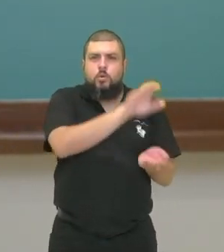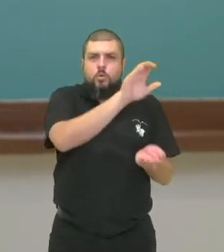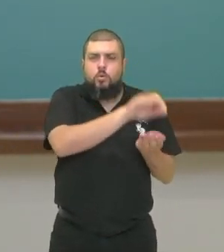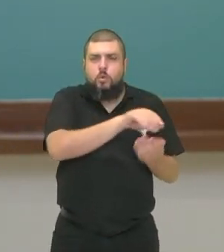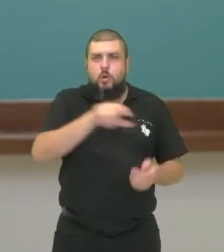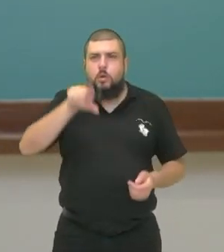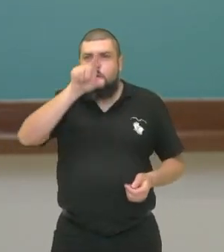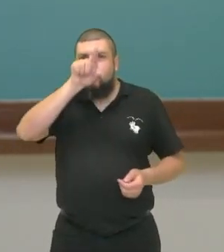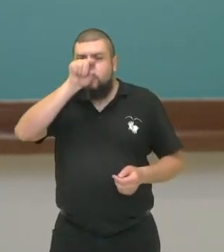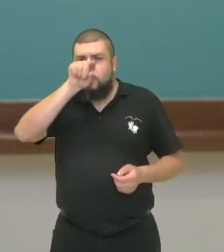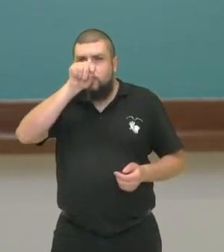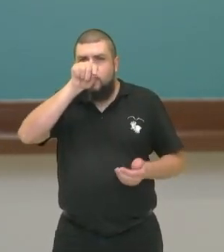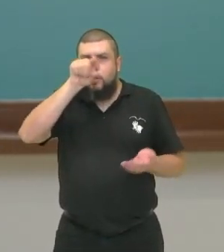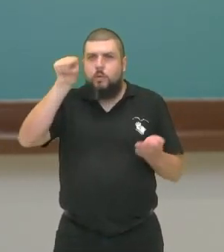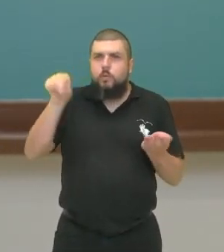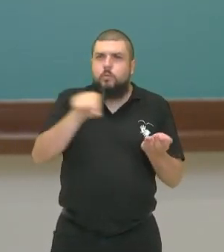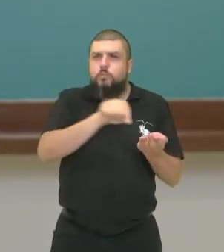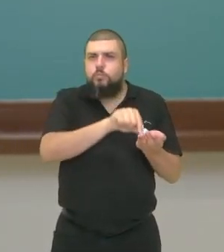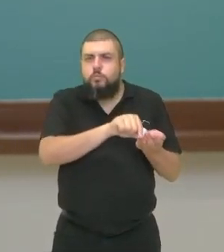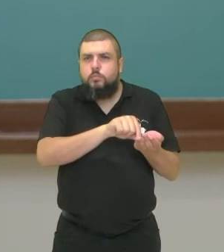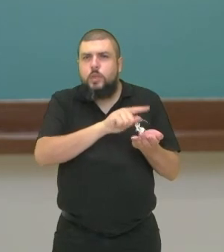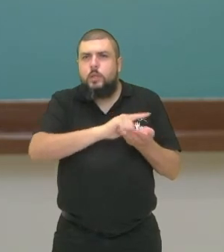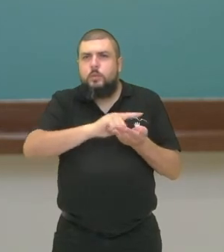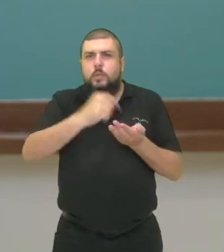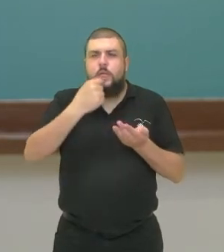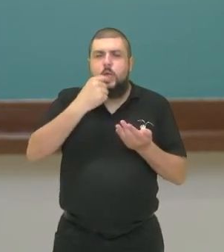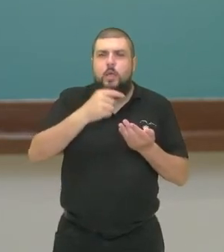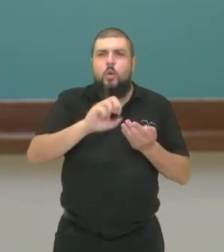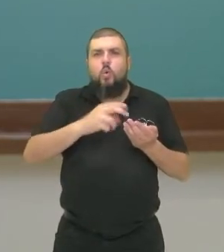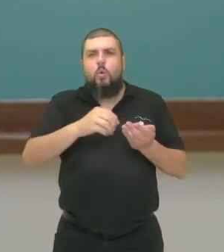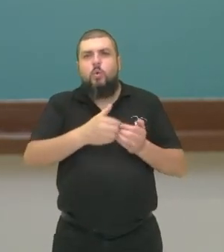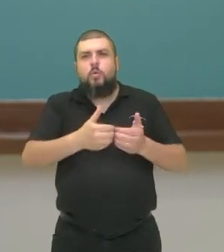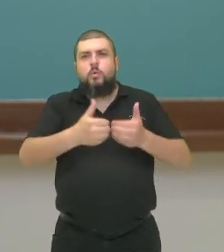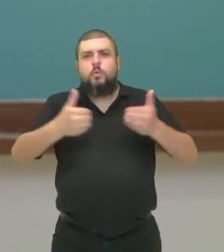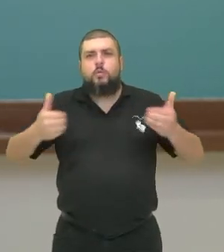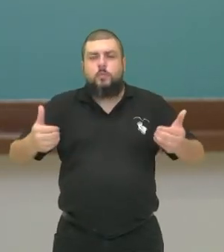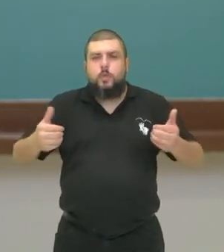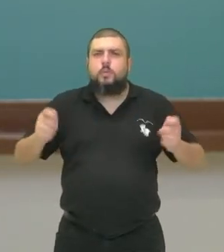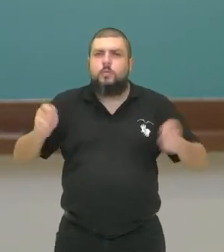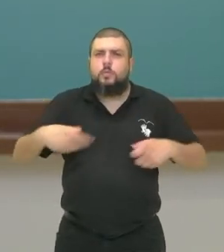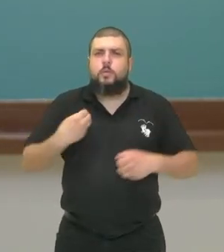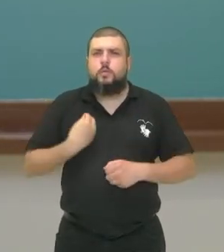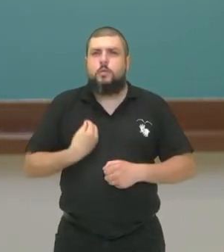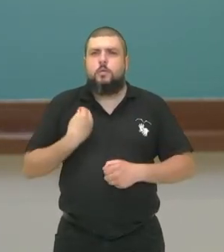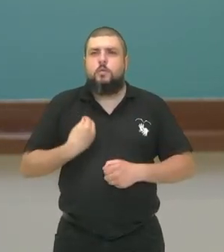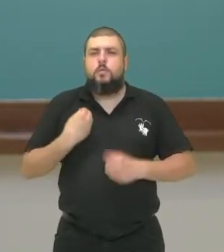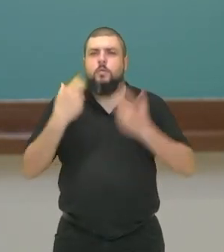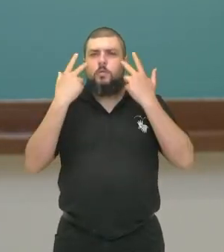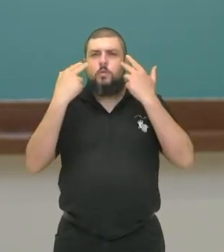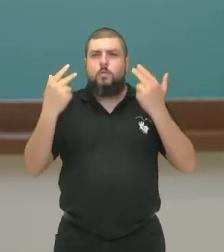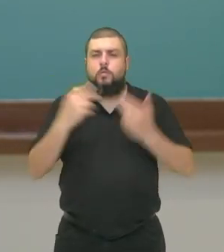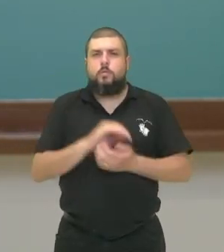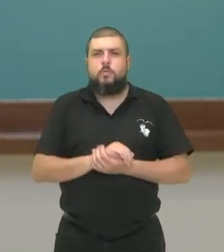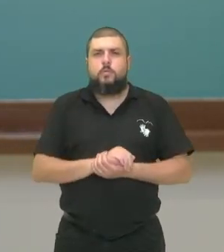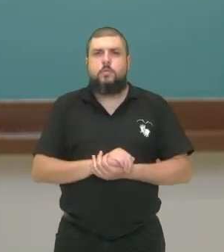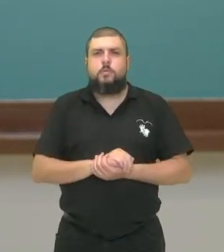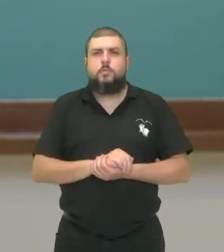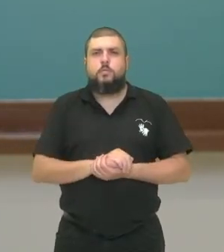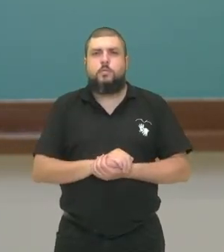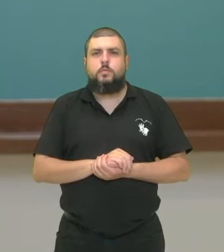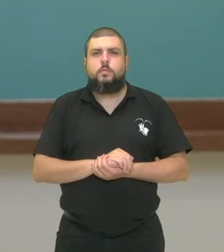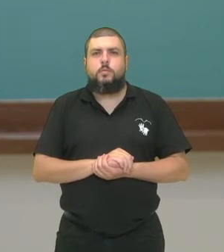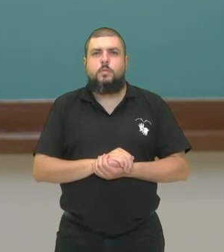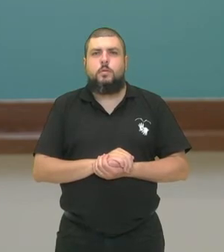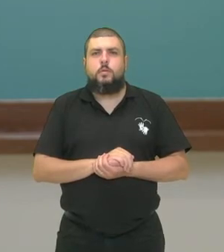anêmona, o peixe palhaço e a anêmona, e essa ave também lá nas savanas africanas, junto com a girafa. Dentro